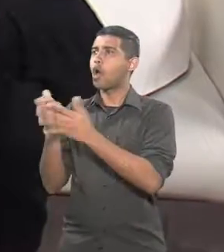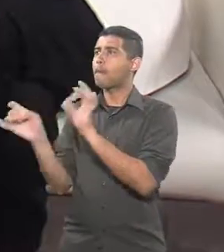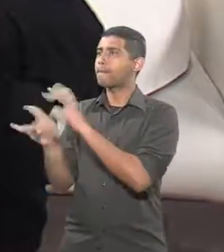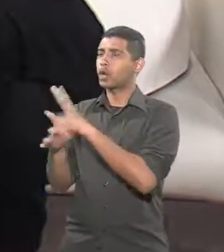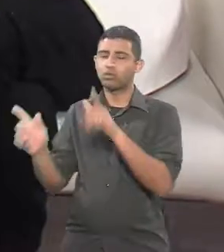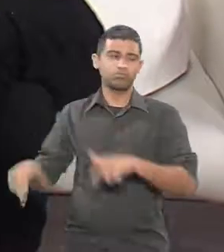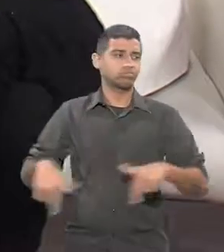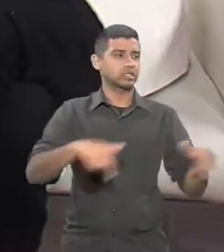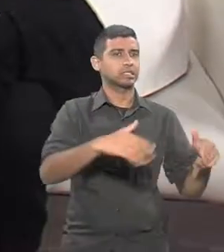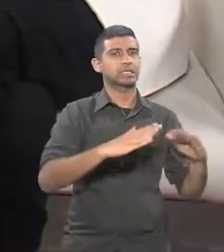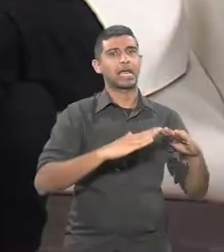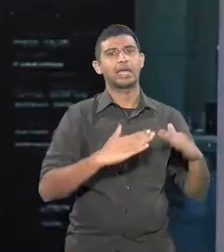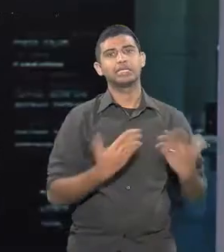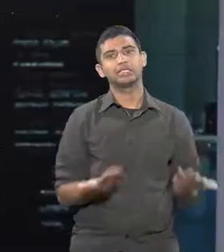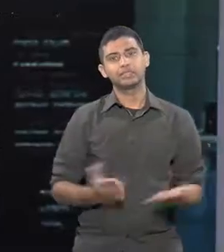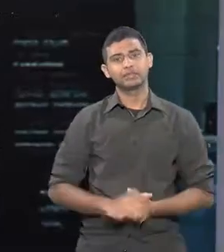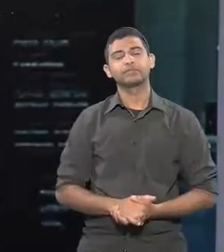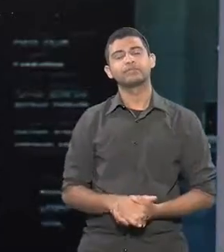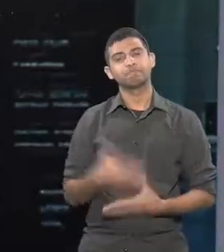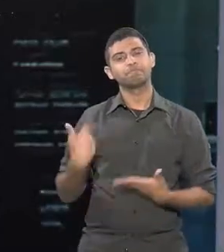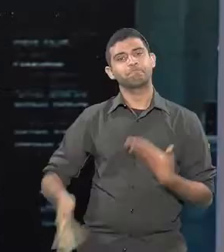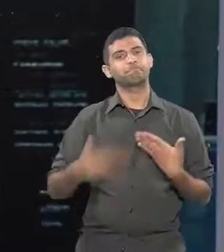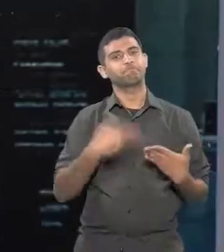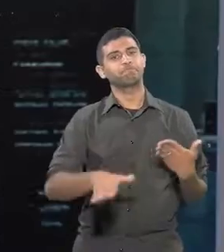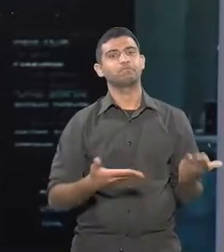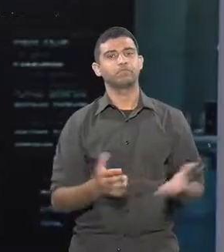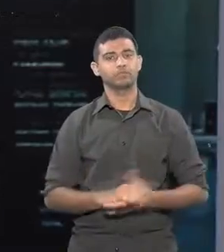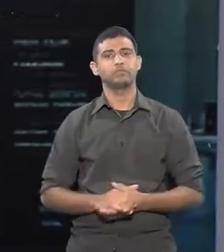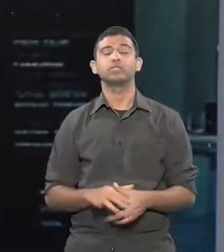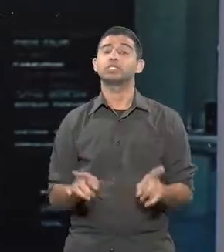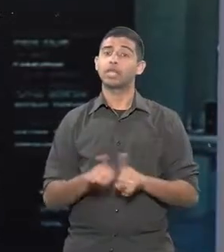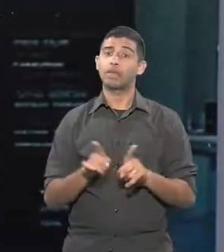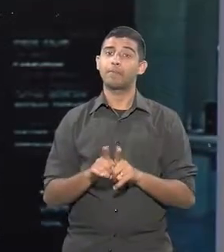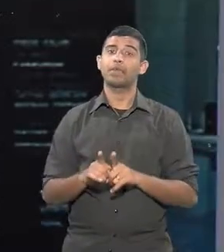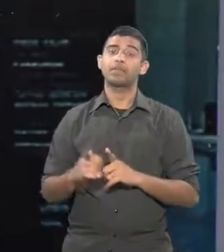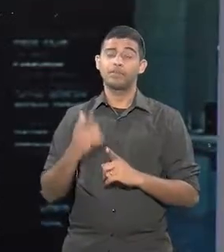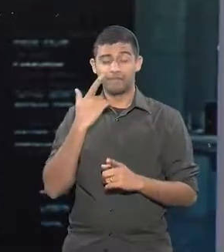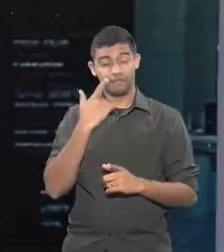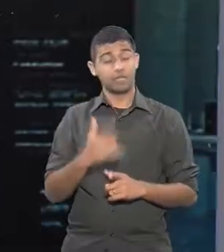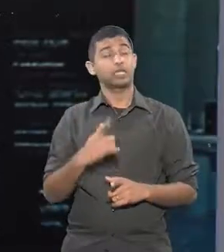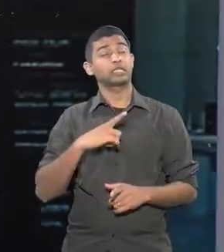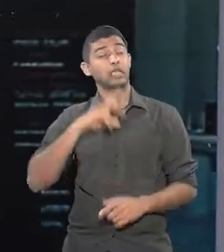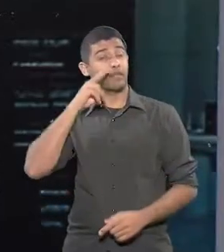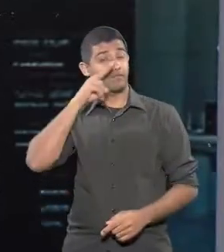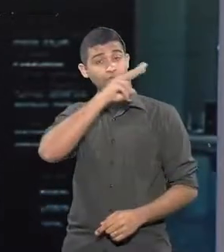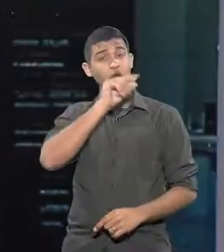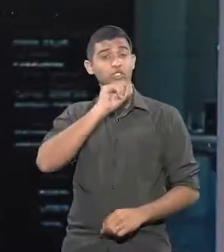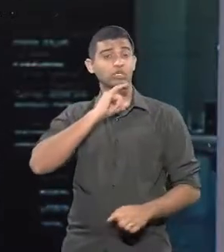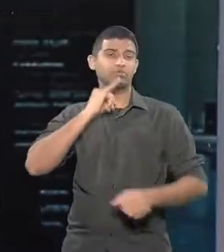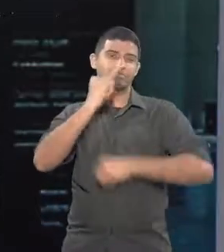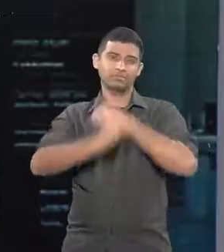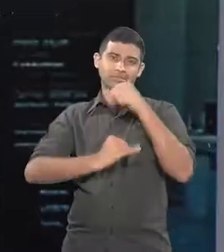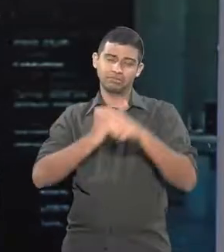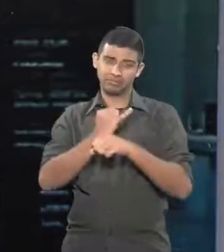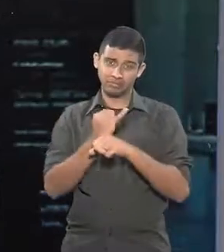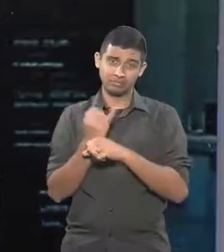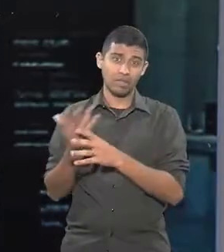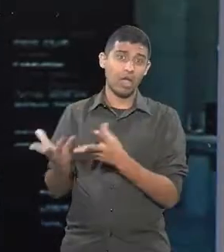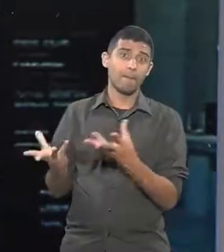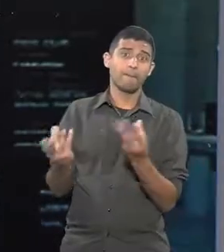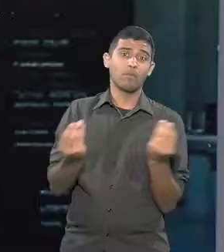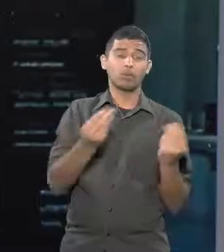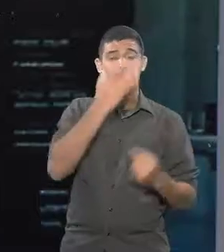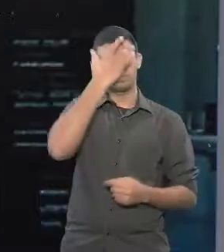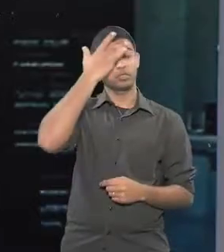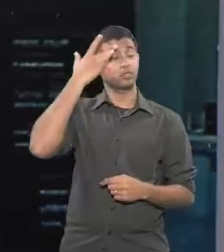e a gente tem perdido isso. Ao mesmo tempo, vem uma leva muito forte também da própria internet, de pessoas que